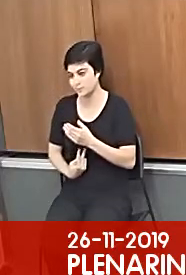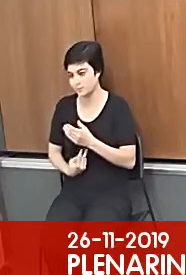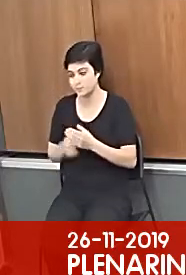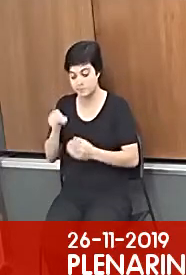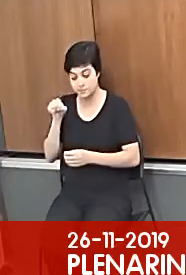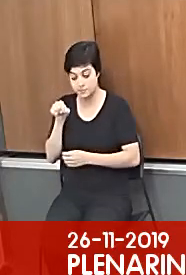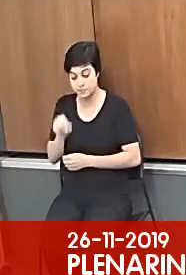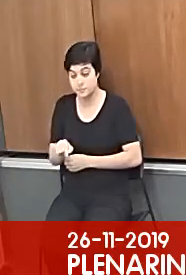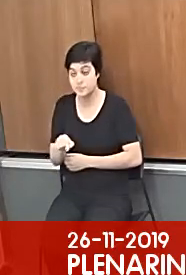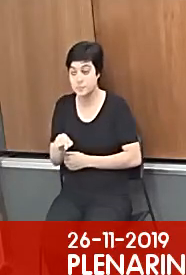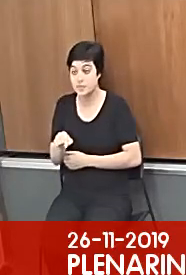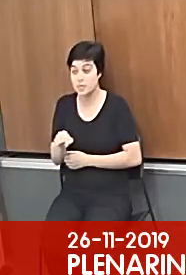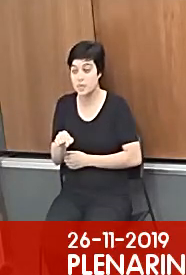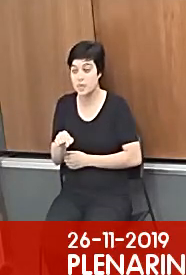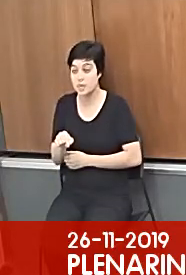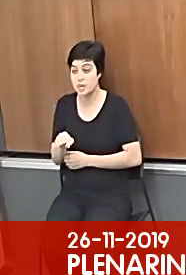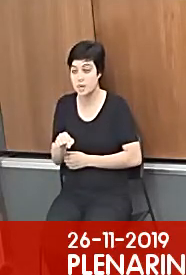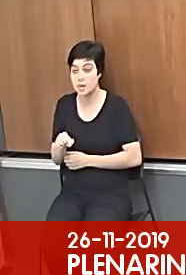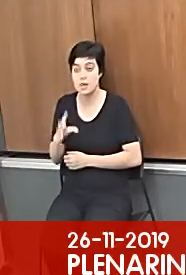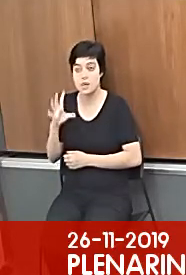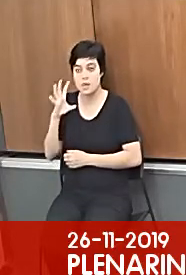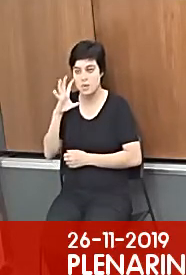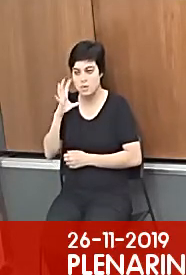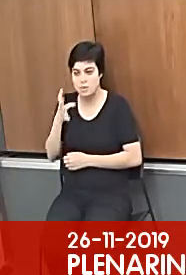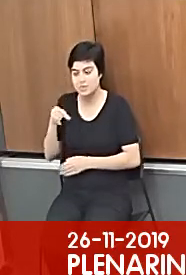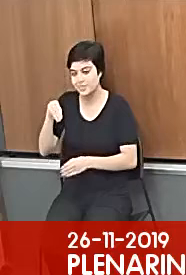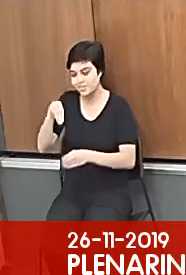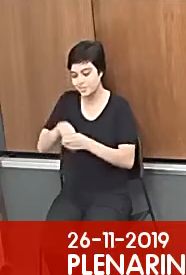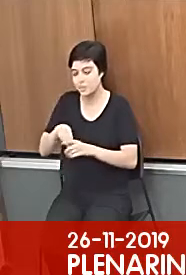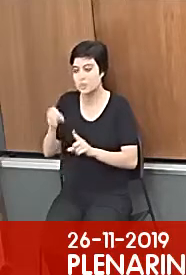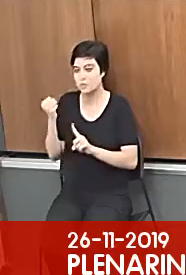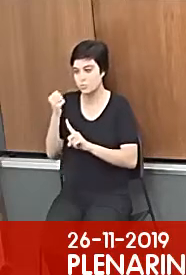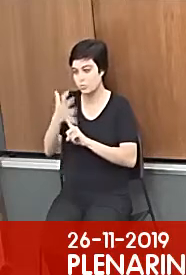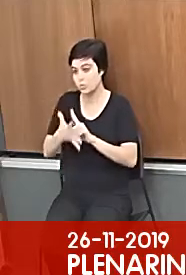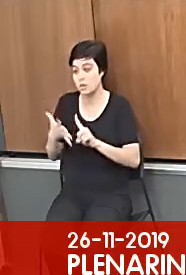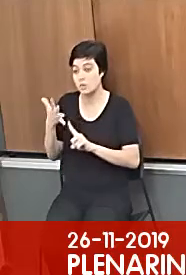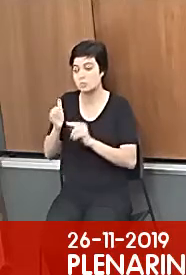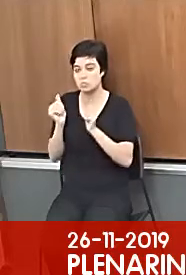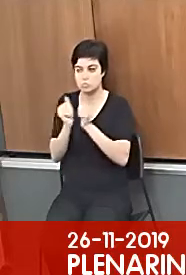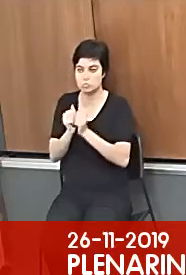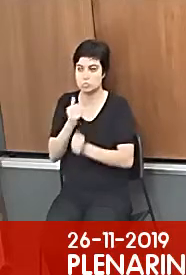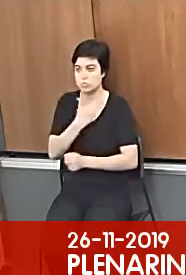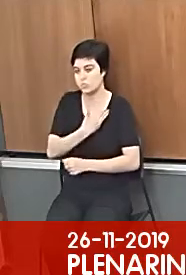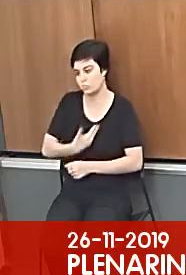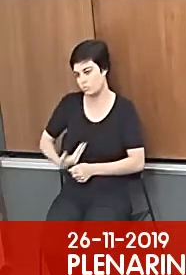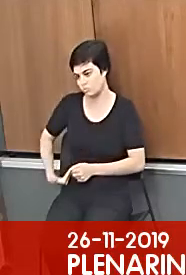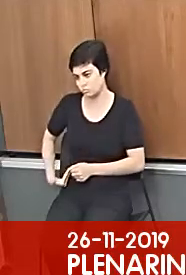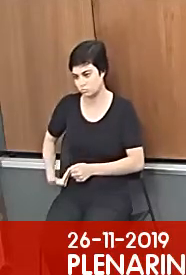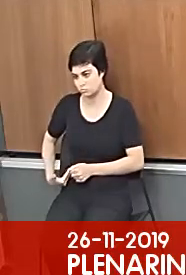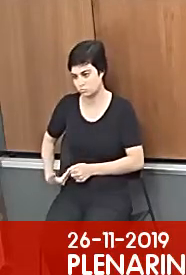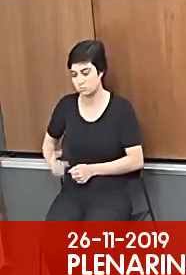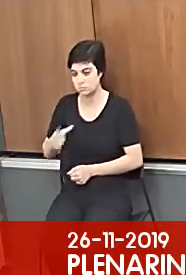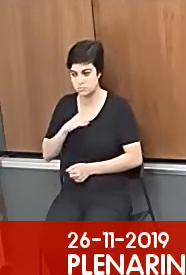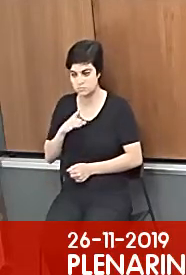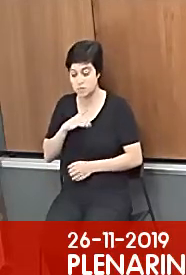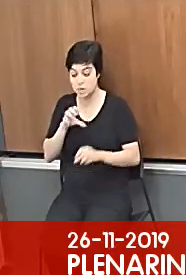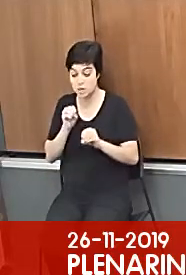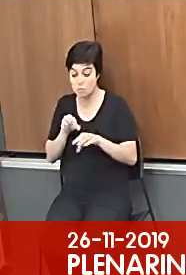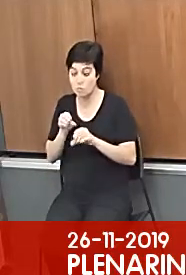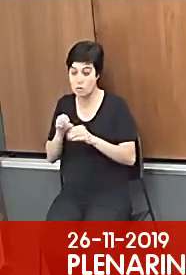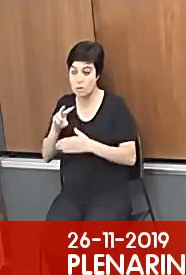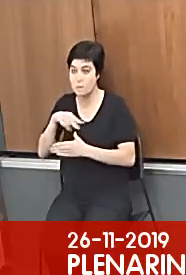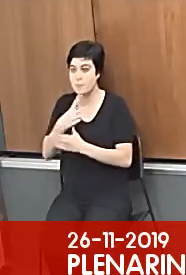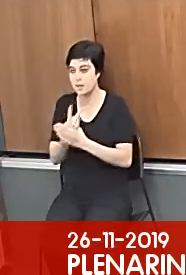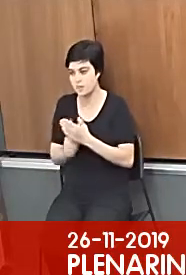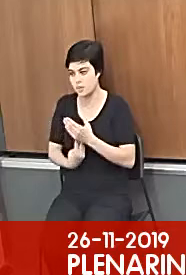o dispositivo, né? A resolução interna do CAS é essa parceria com o Estado, de promover a educação bilíngue.